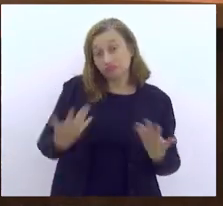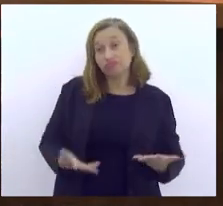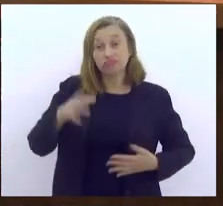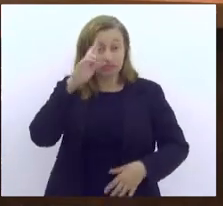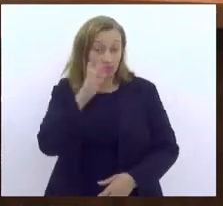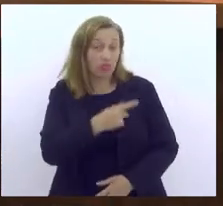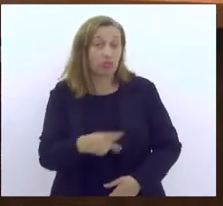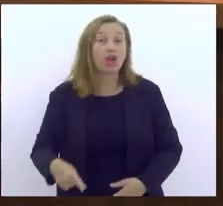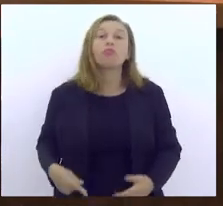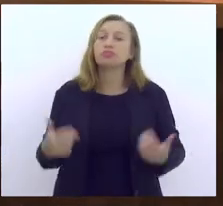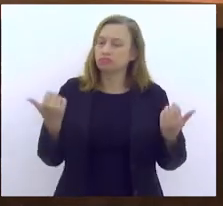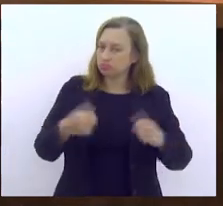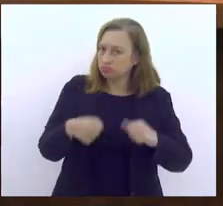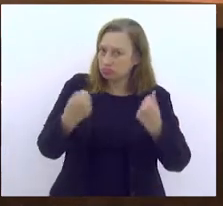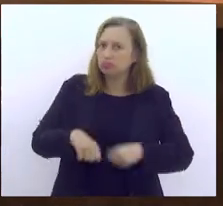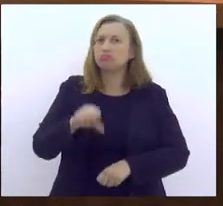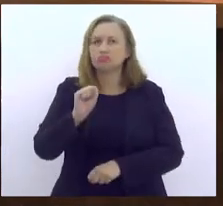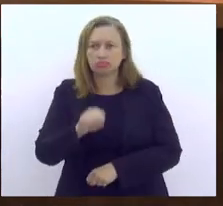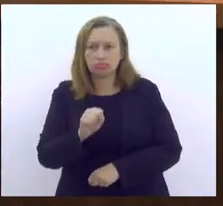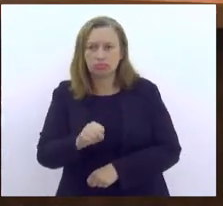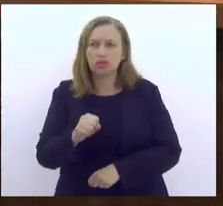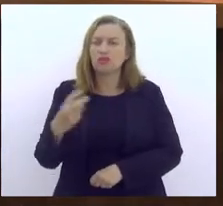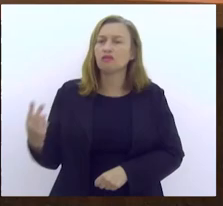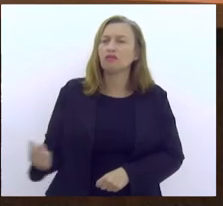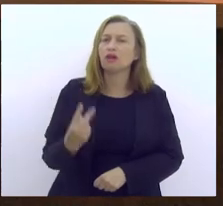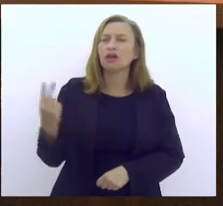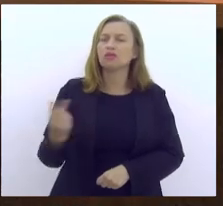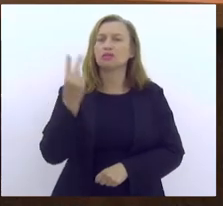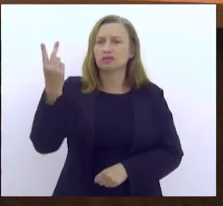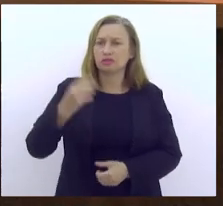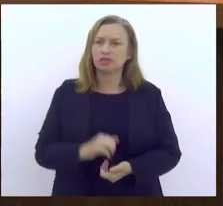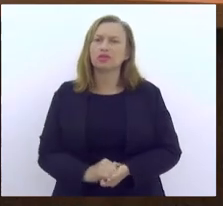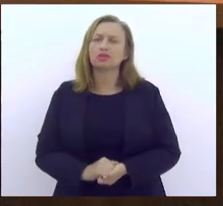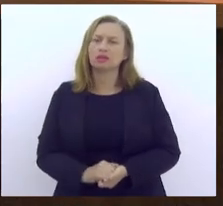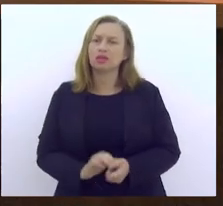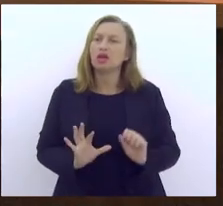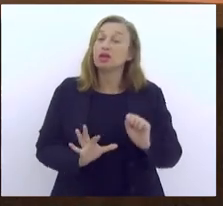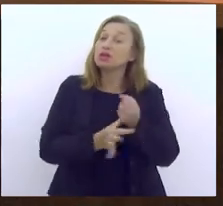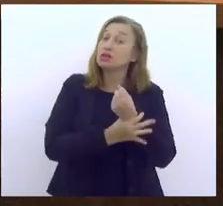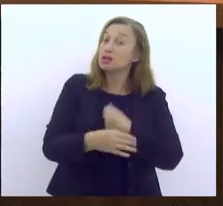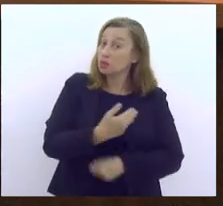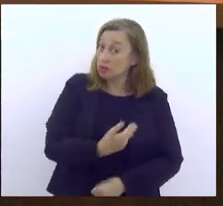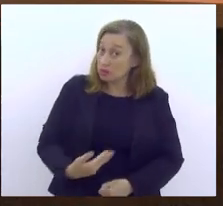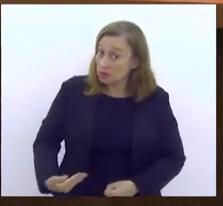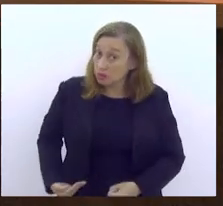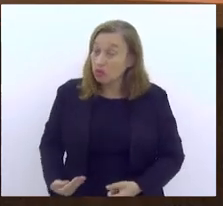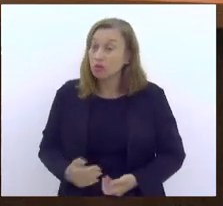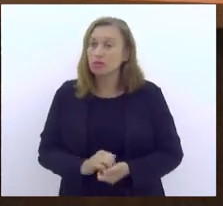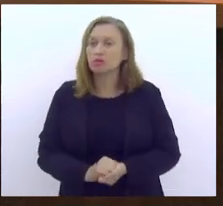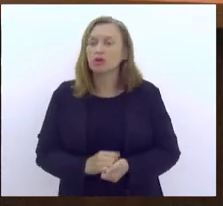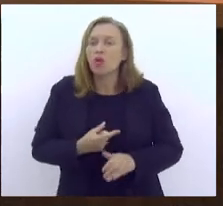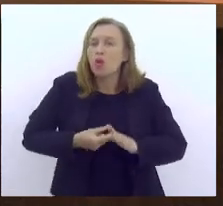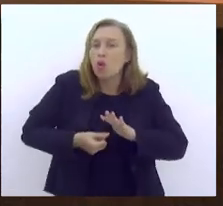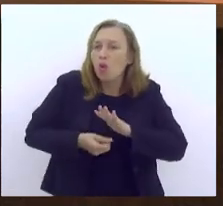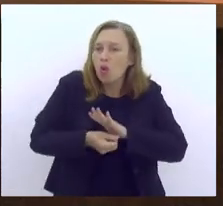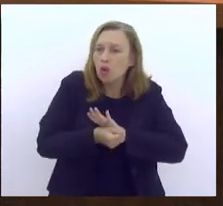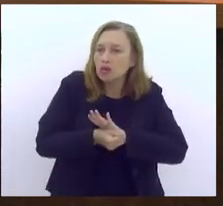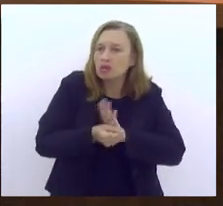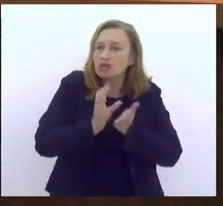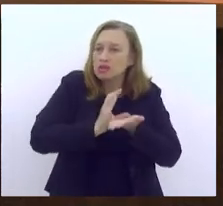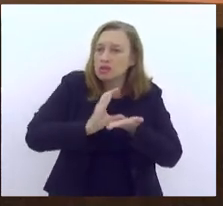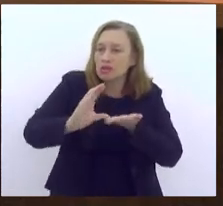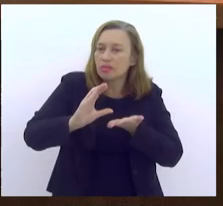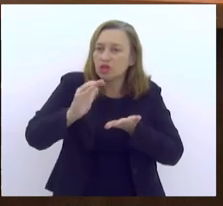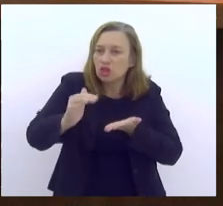presidente, precisamos sim priorizar para a segurança pública orçamento que